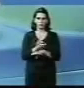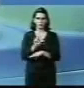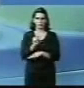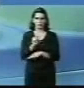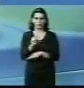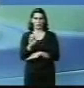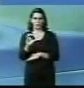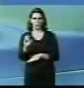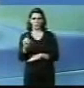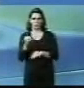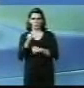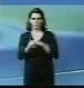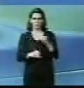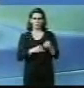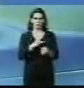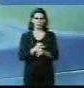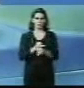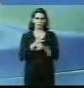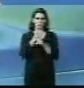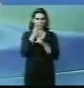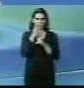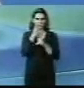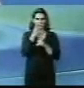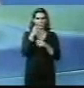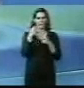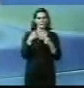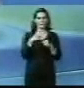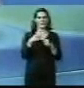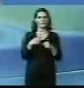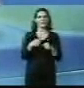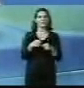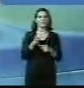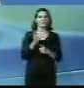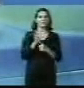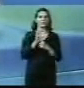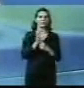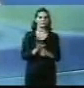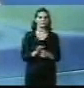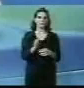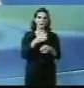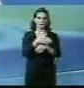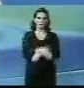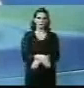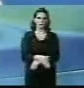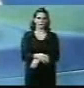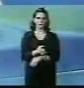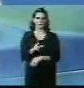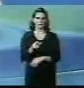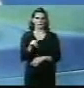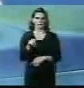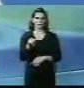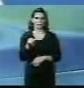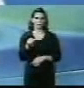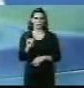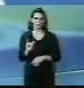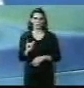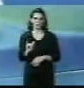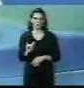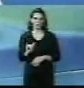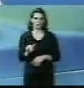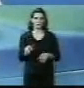80 na internet, significa que ele quer navegar. Então, redirecione, por exemplo, para a porta de serviço do proxy. Geralmente, se for